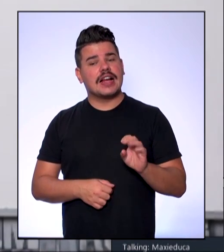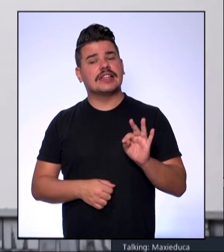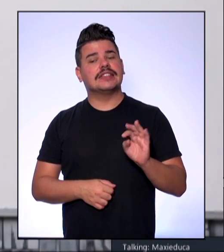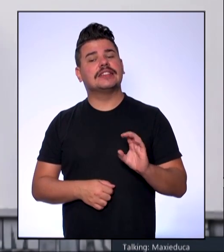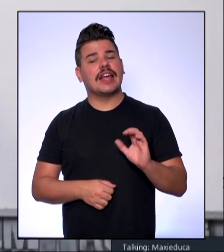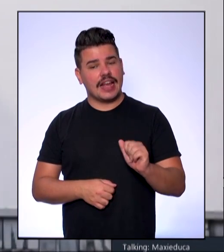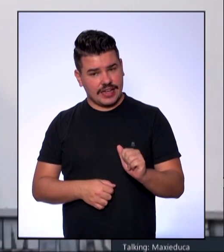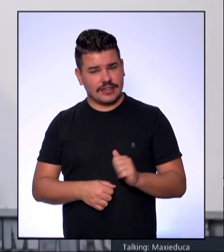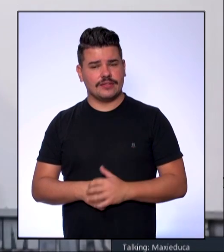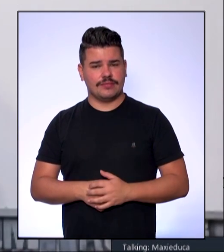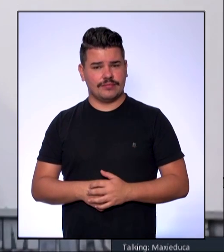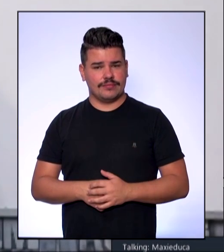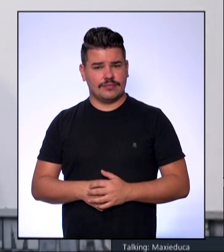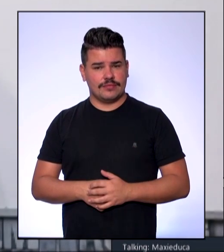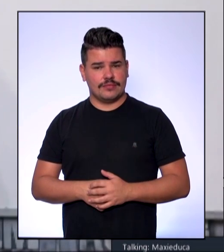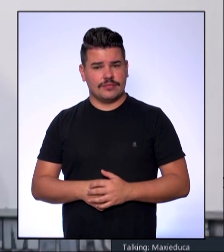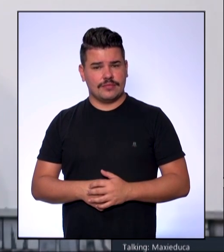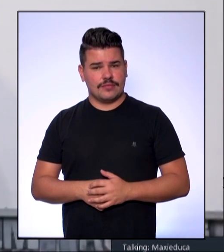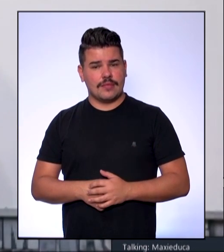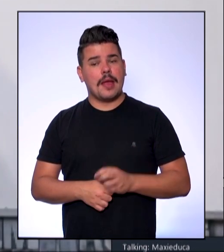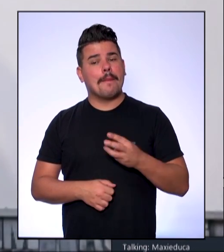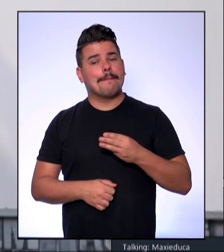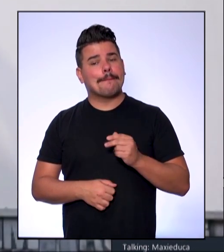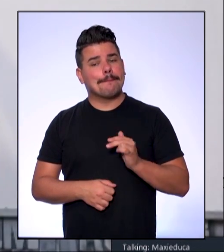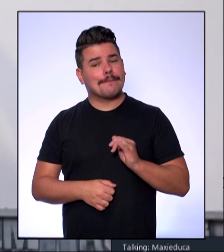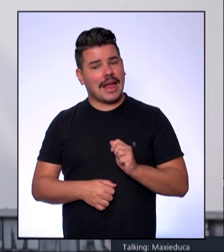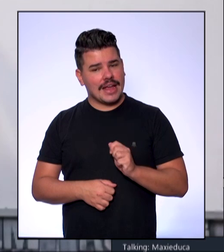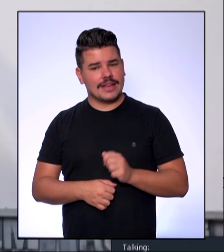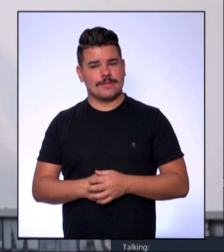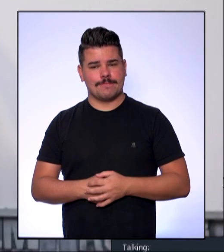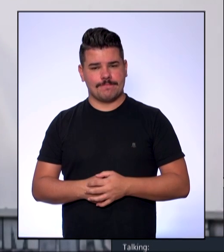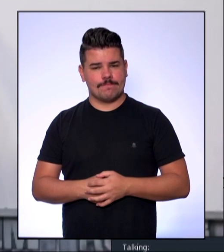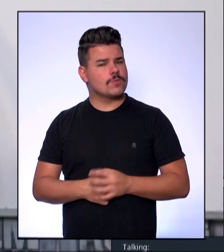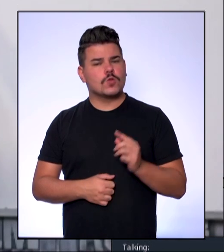domínio efetivo sobre o negócio que nós chamamos de